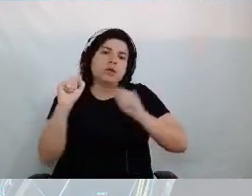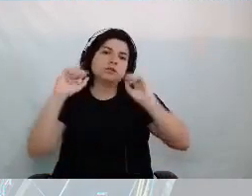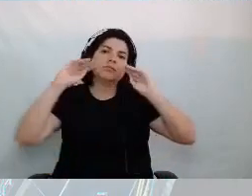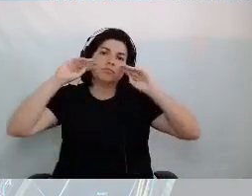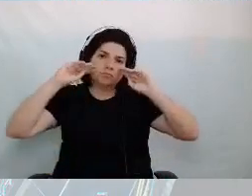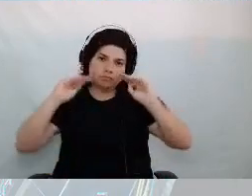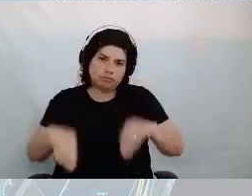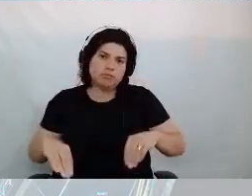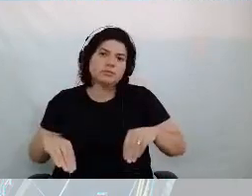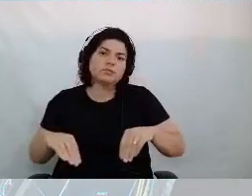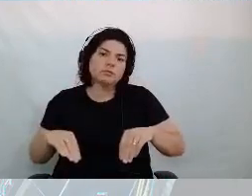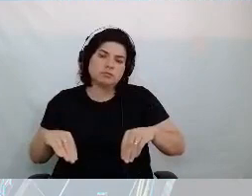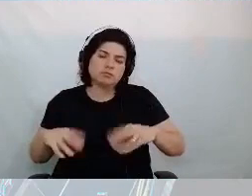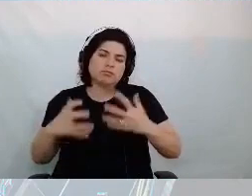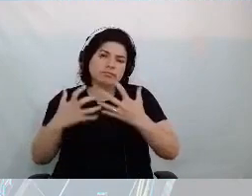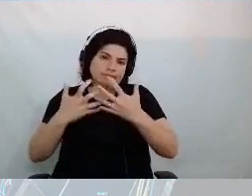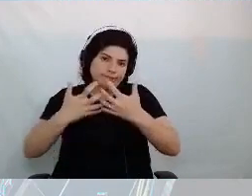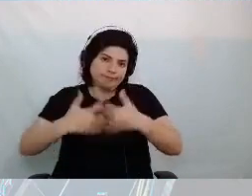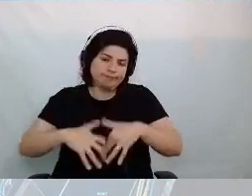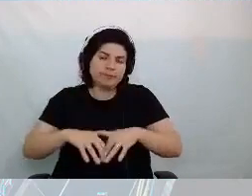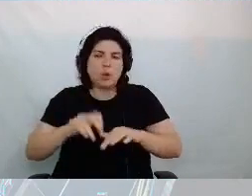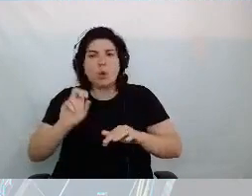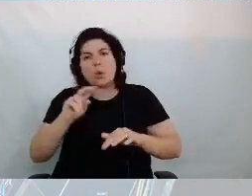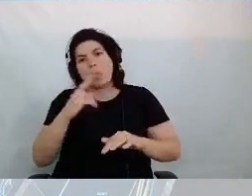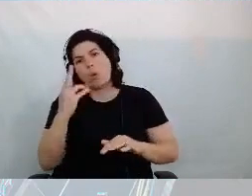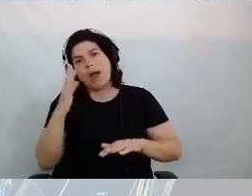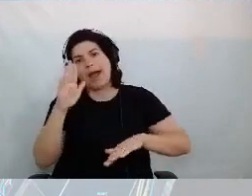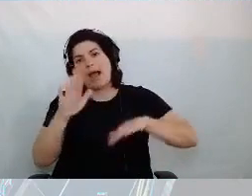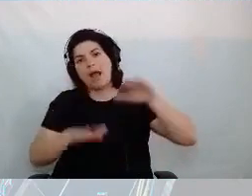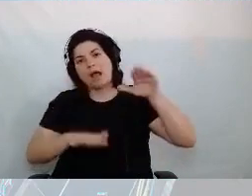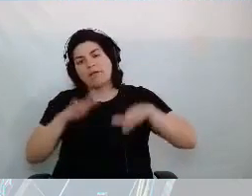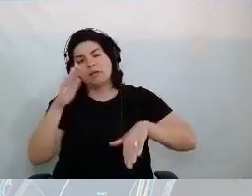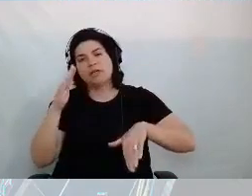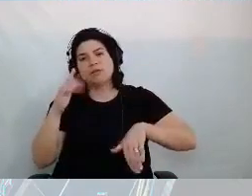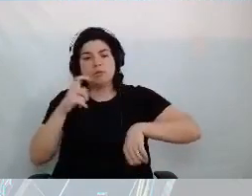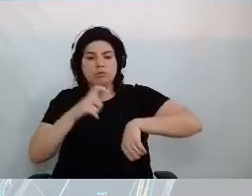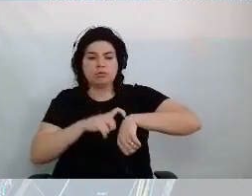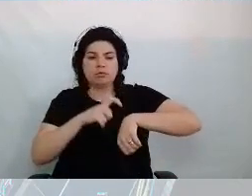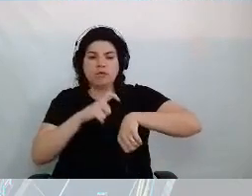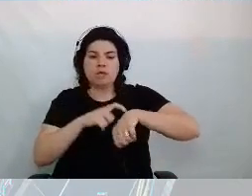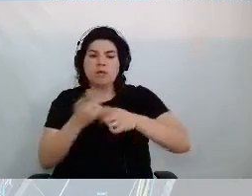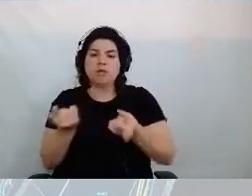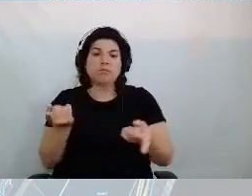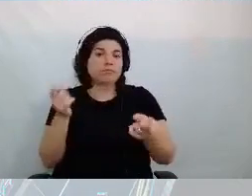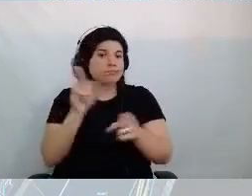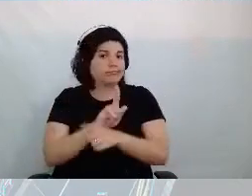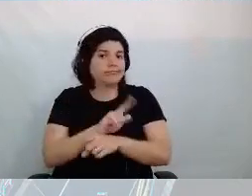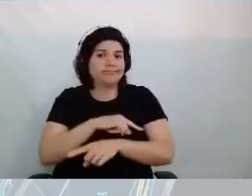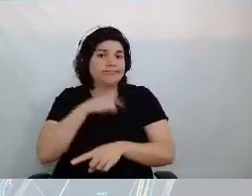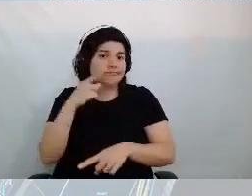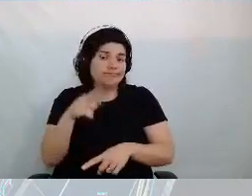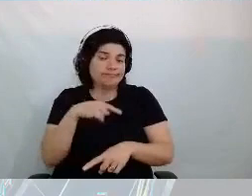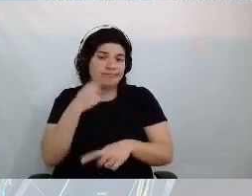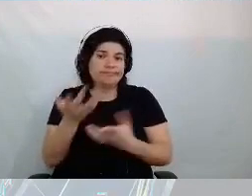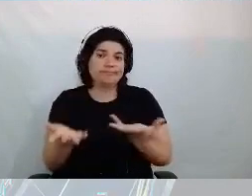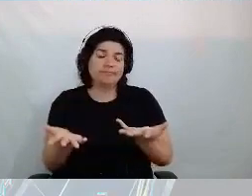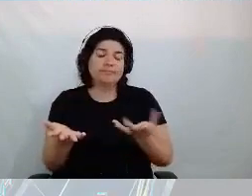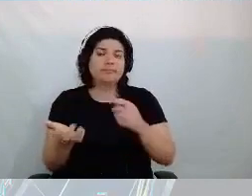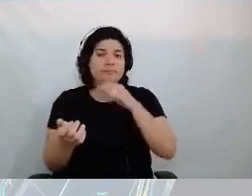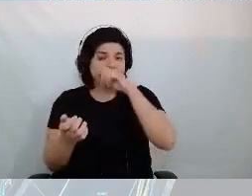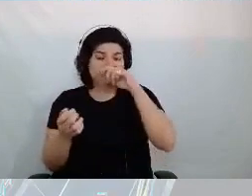daquele processamento, ou pode ser que eu caia num timeout e aquela conversão não é realizada. Então, ali, eu